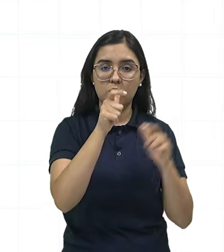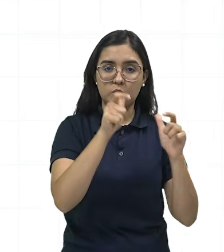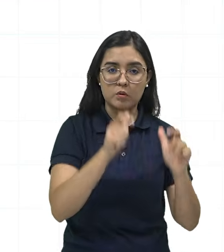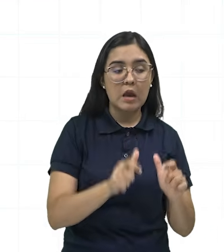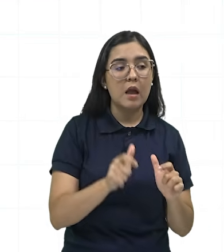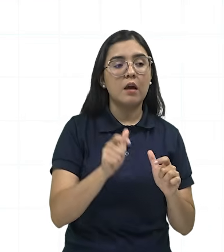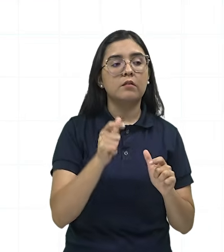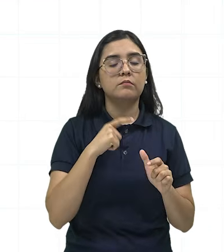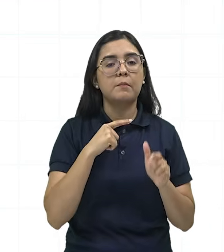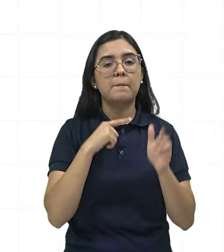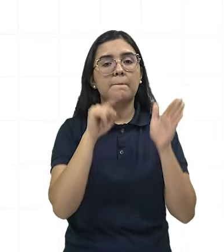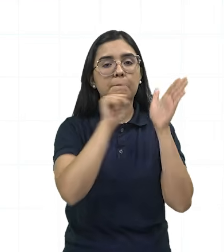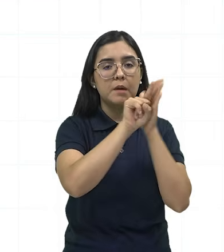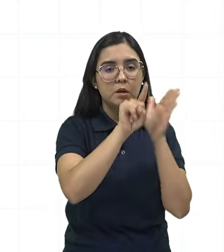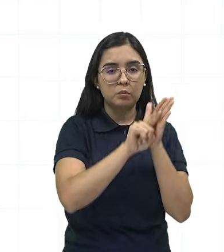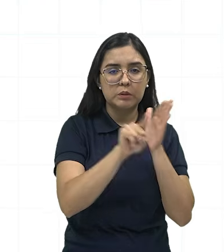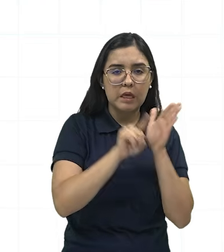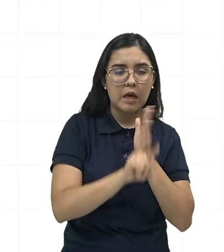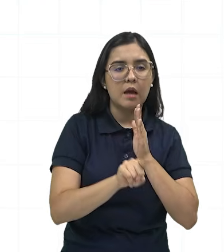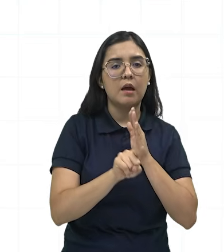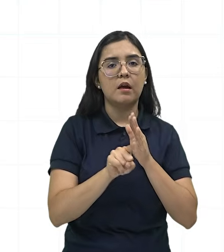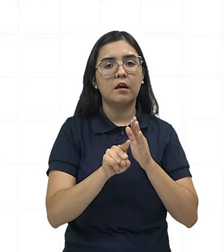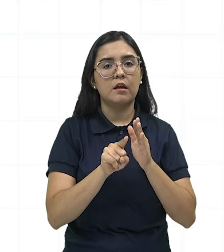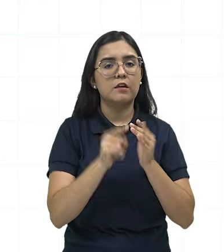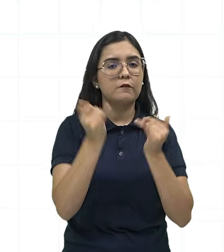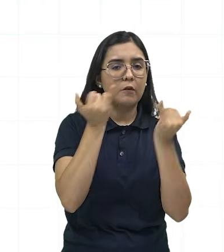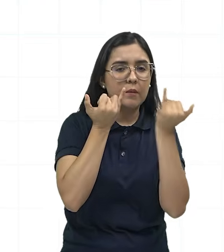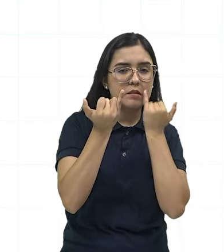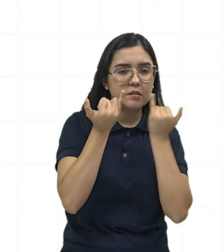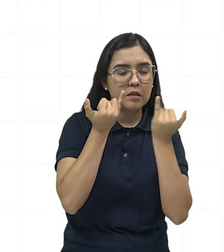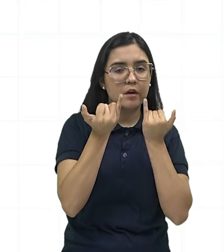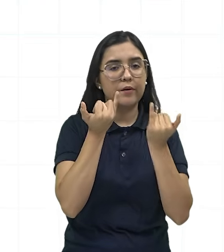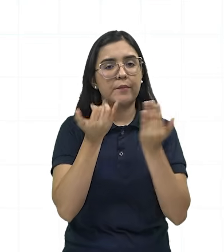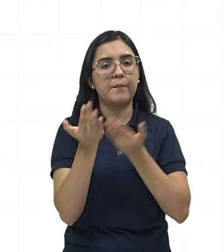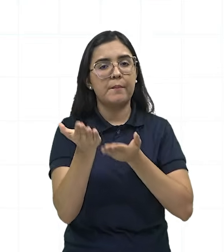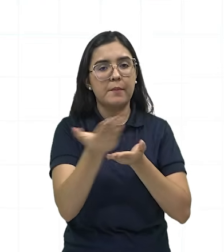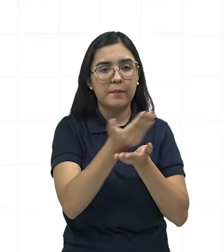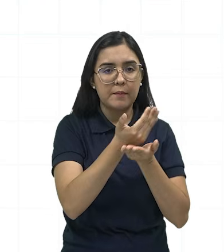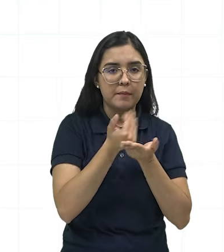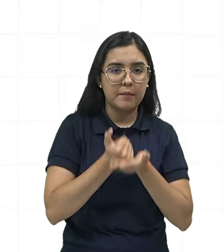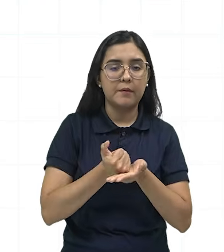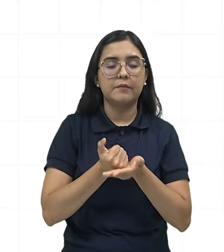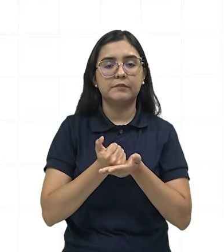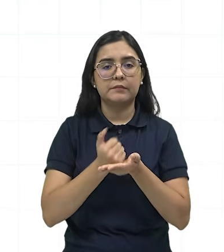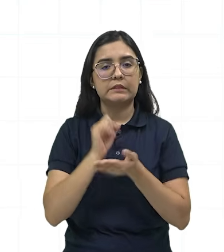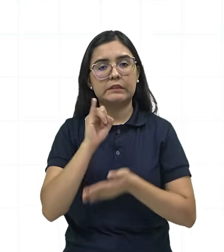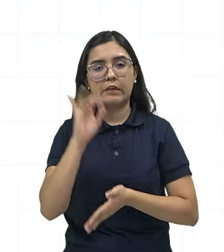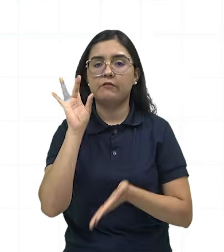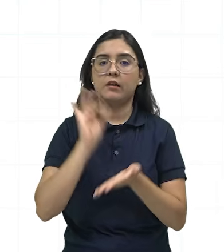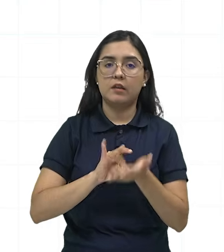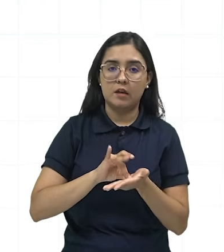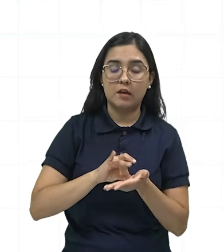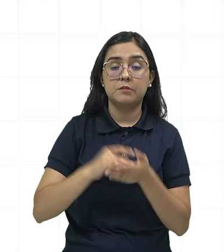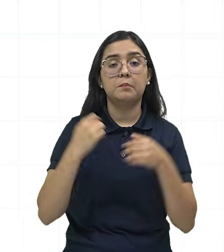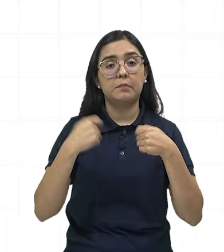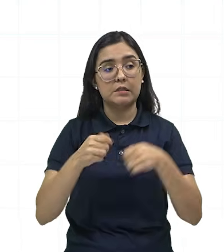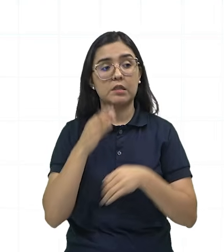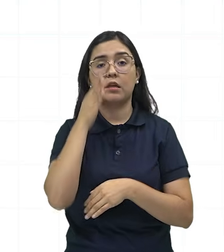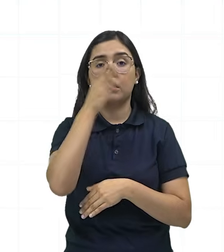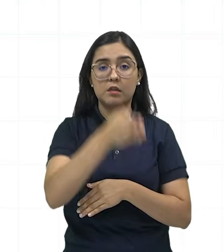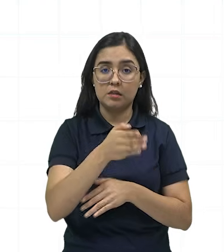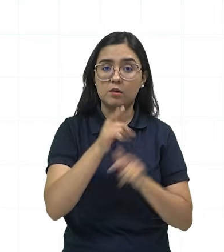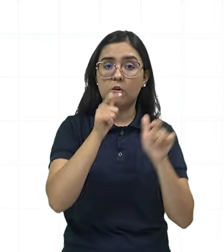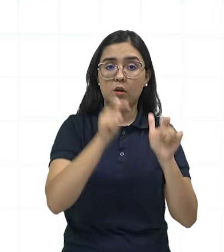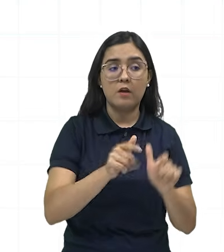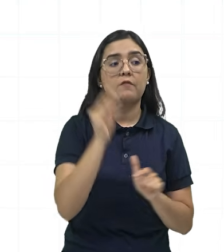ocorrido, desse fato que ocorreu, os dados, né, a verificação da veracidade dos fatos, ou seja, ele tem que ir lá